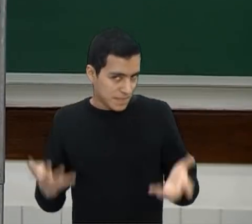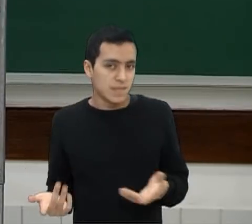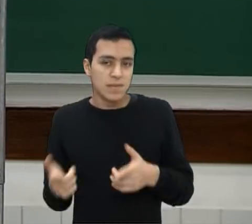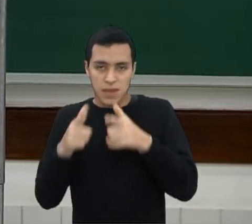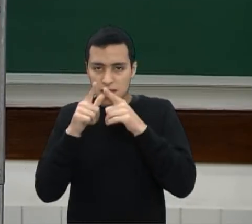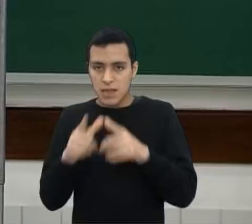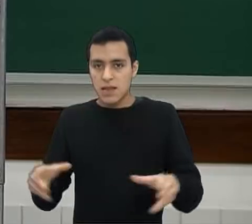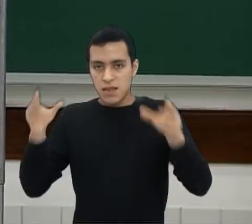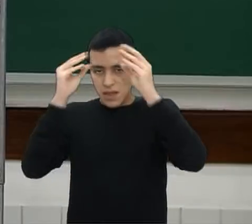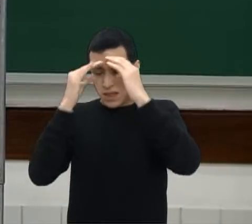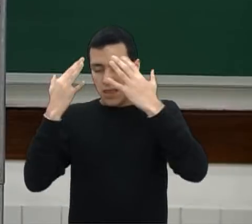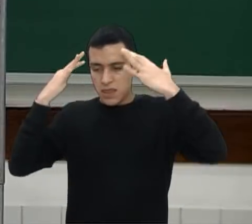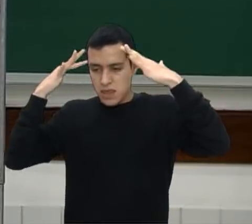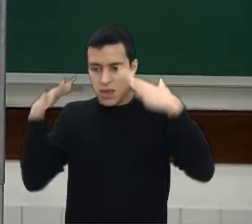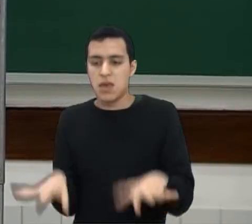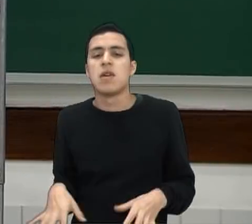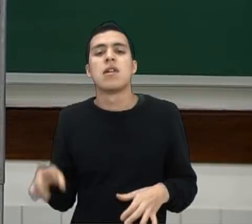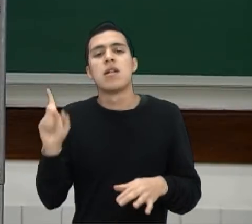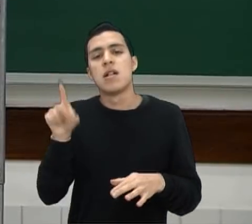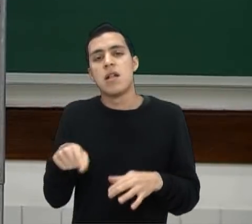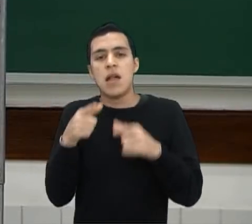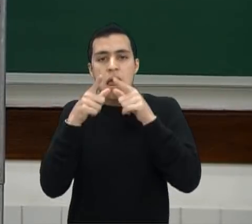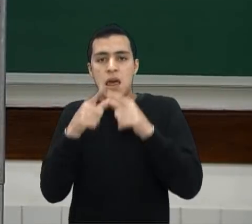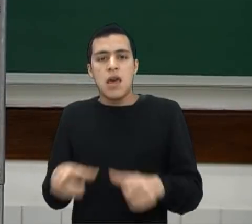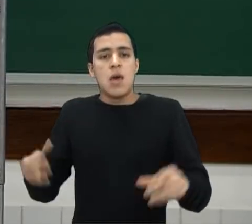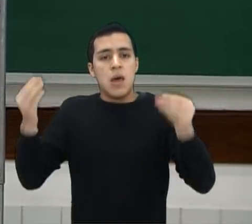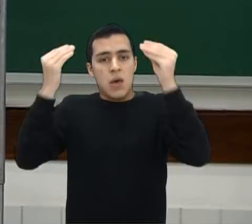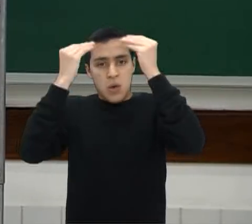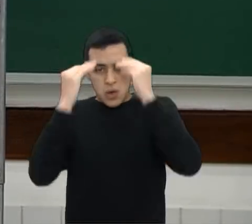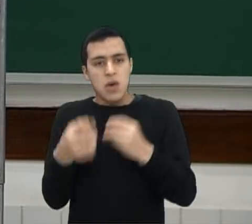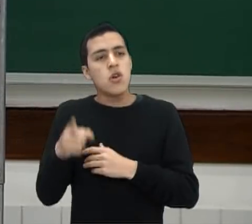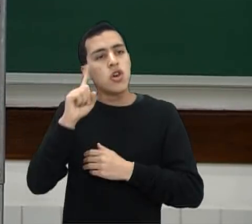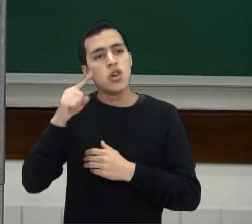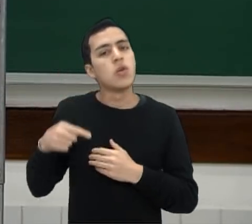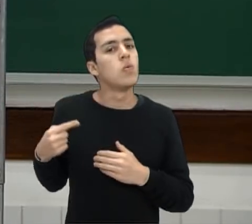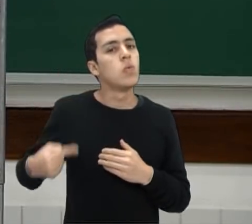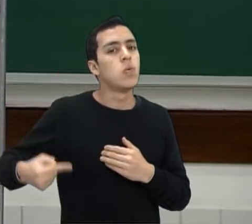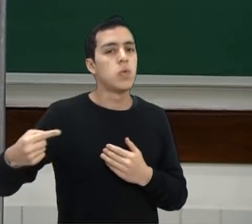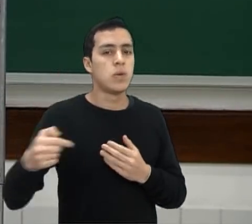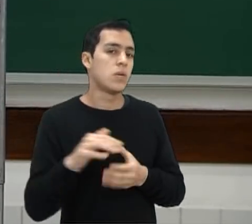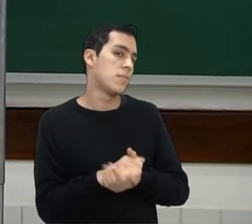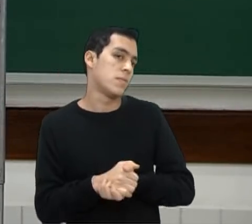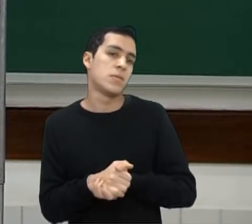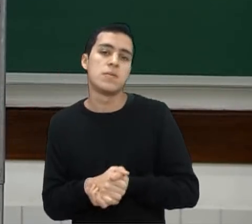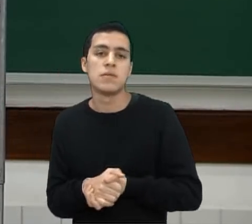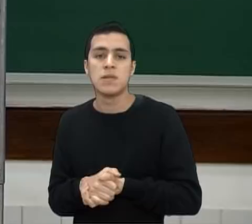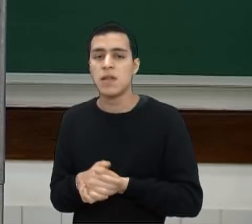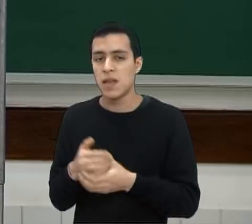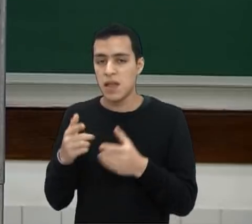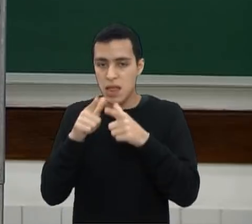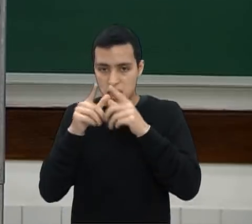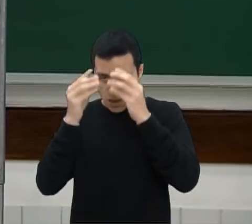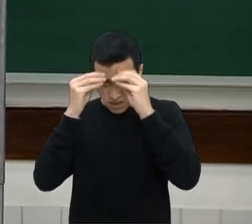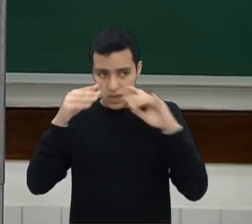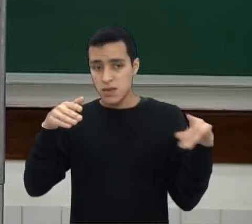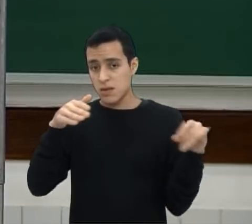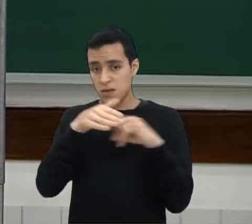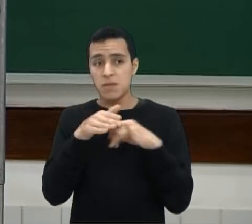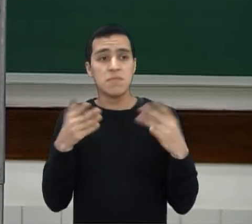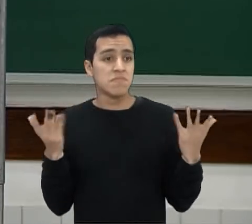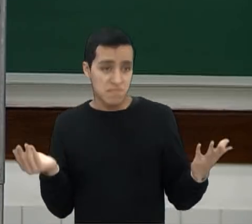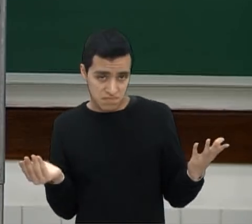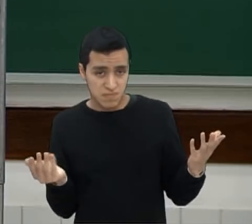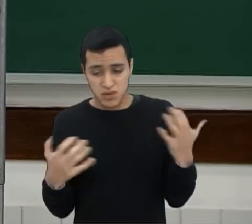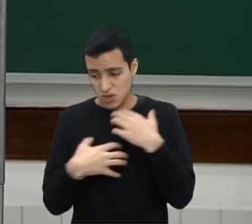uma linguagem espontânea, é uma linguagem ali do dia a dia, né, é uma fala informal. Né? Então, ele traz,